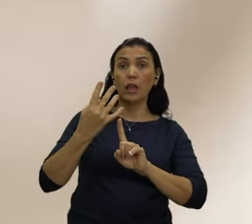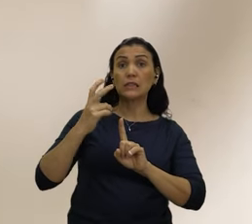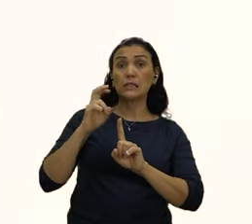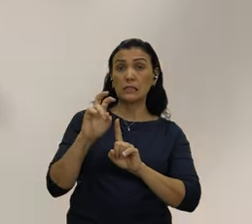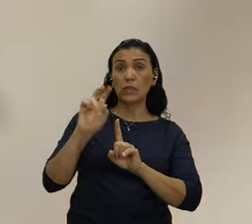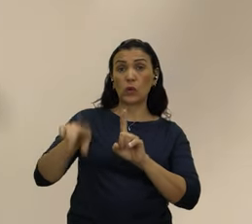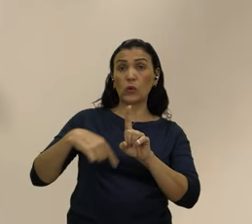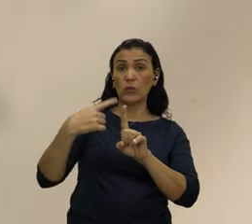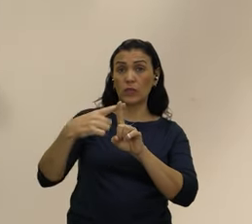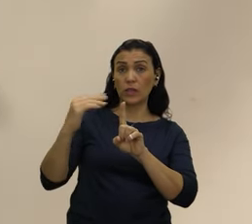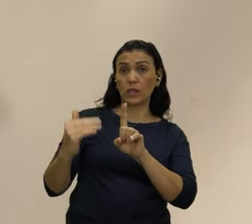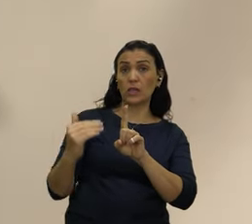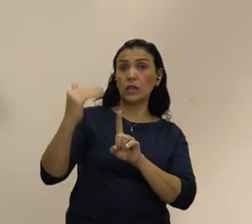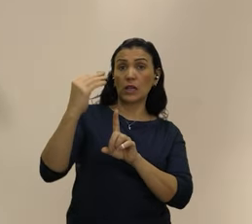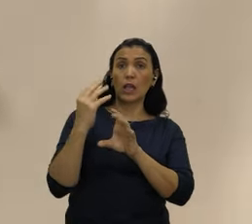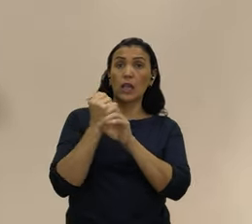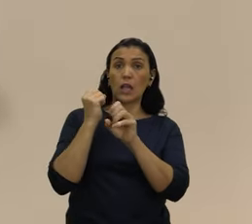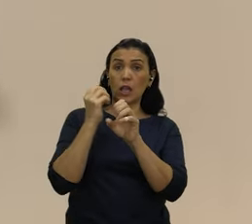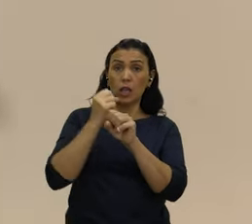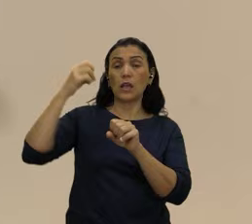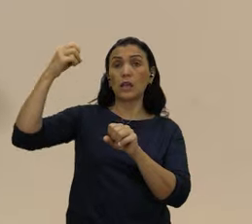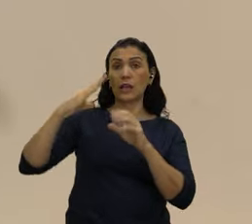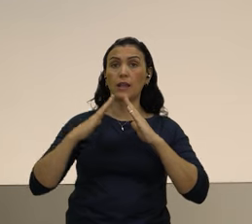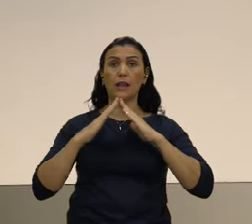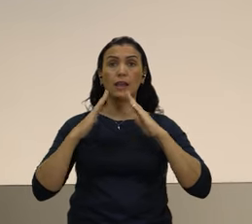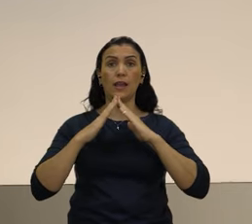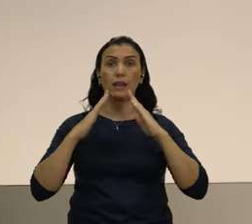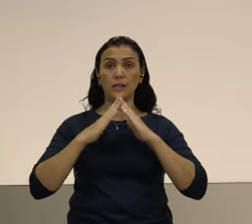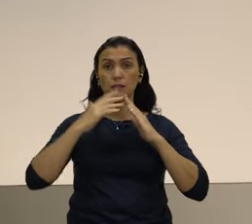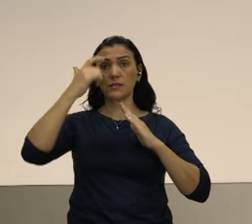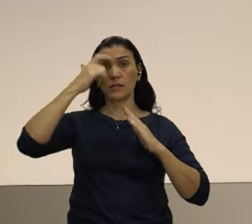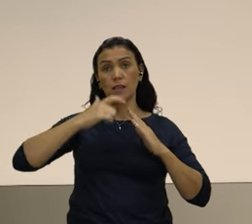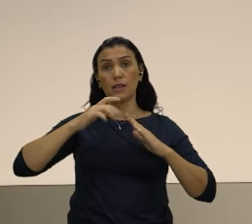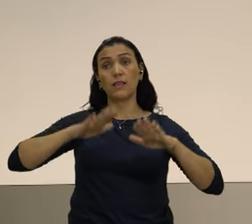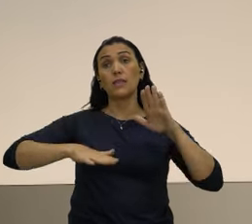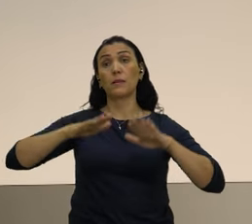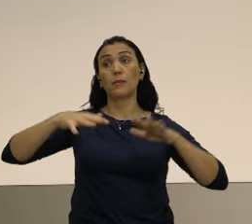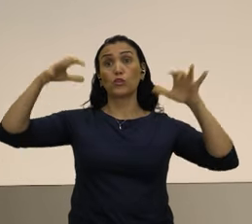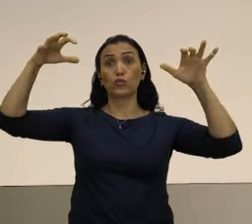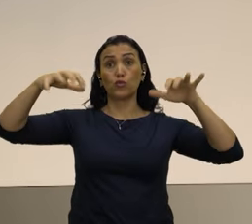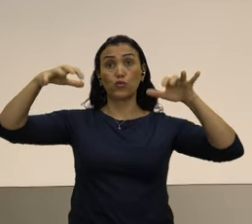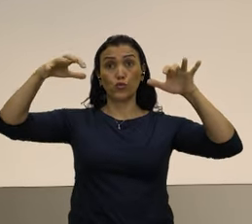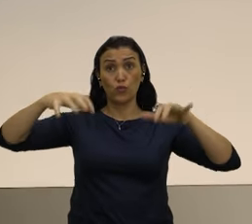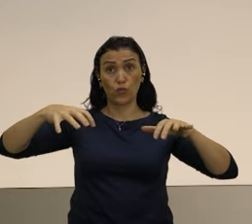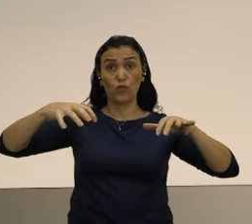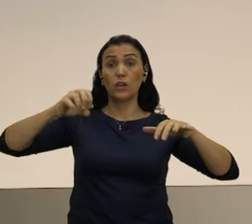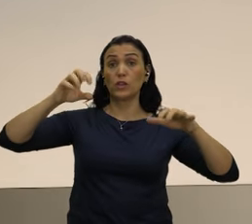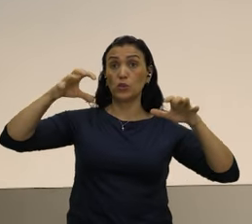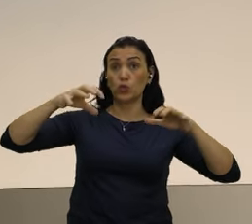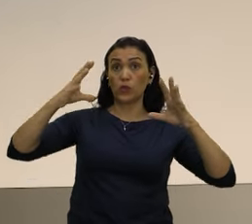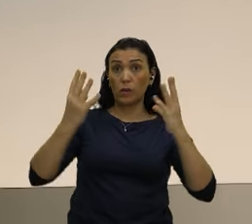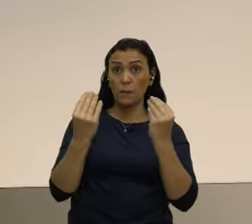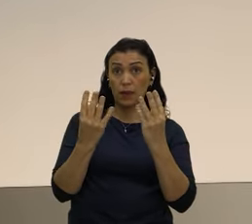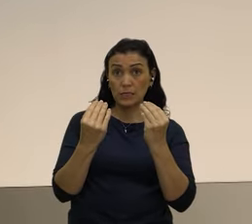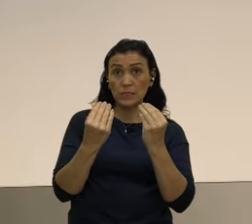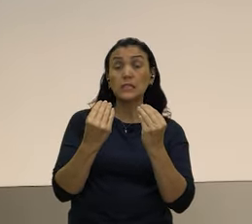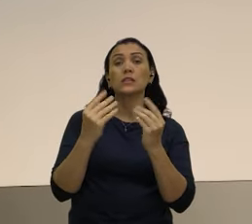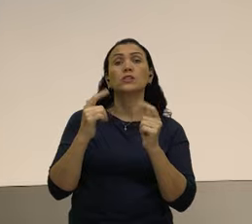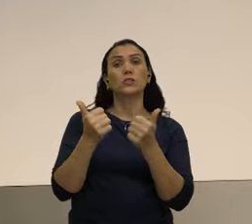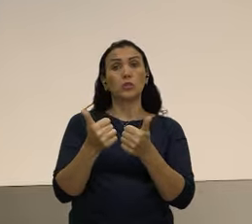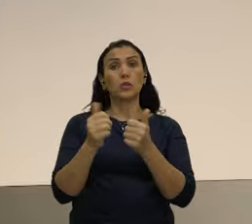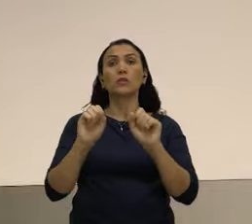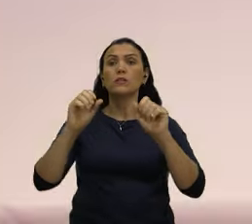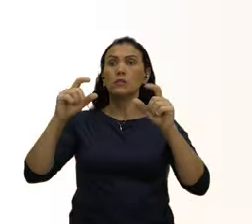de 5% na conta de luz dos consumidores residenciais a depender das chuvas. Quanto menos chovesse, mais as